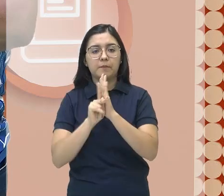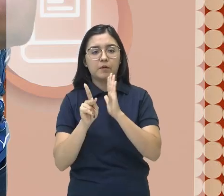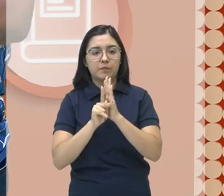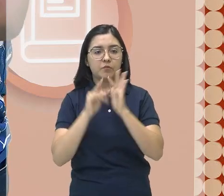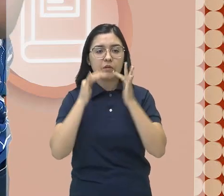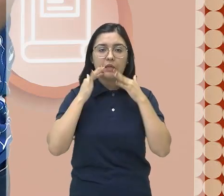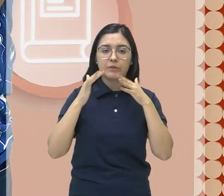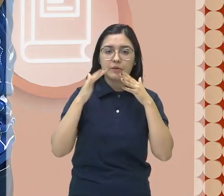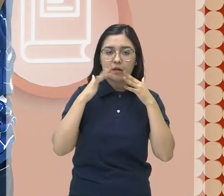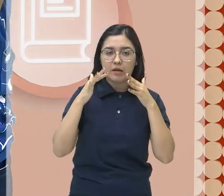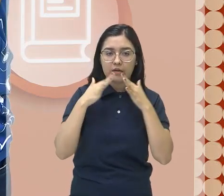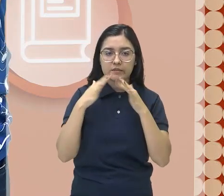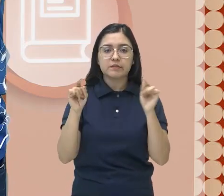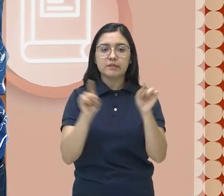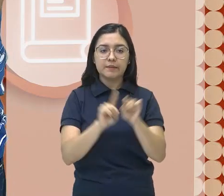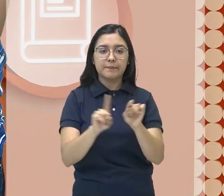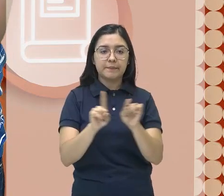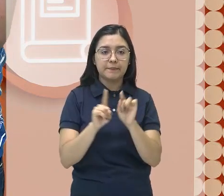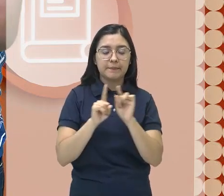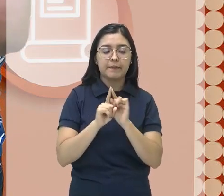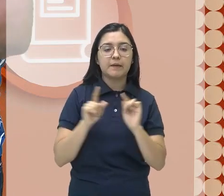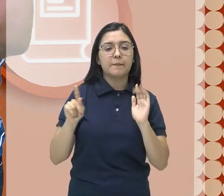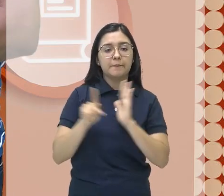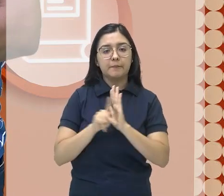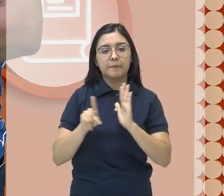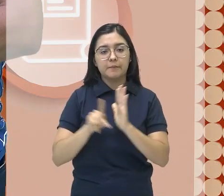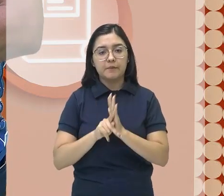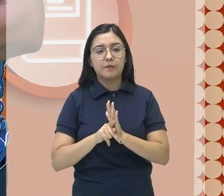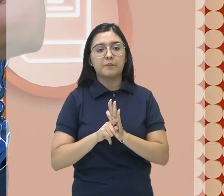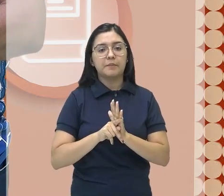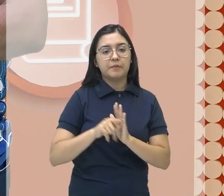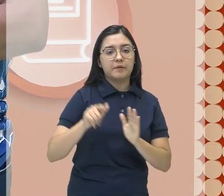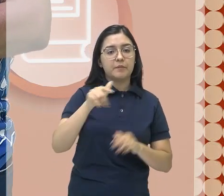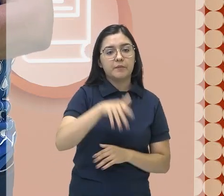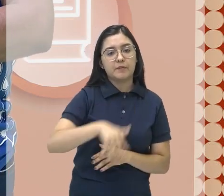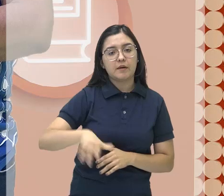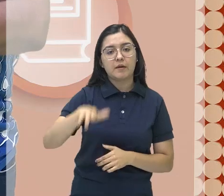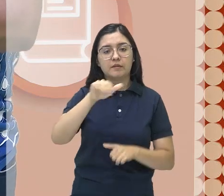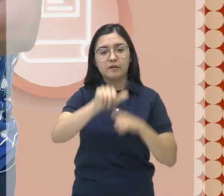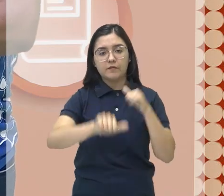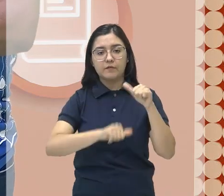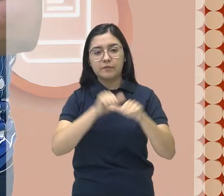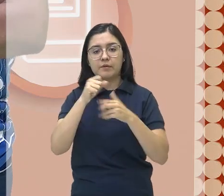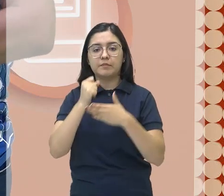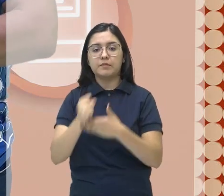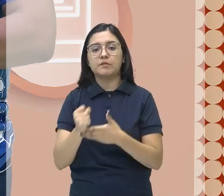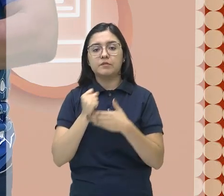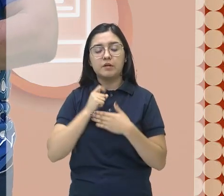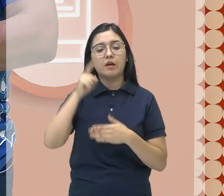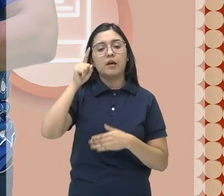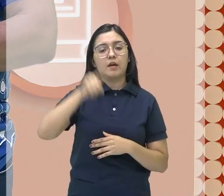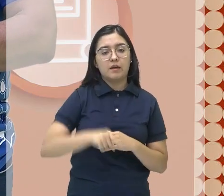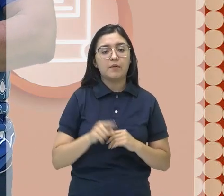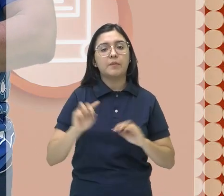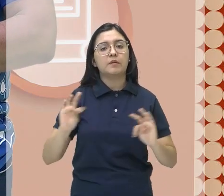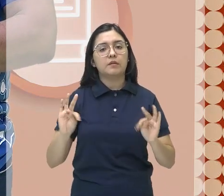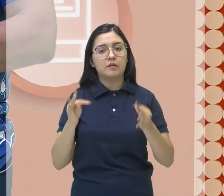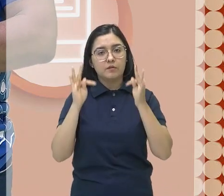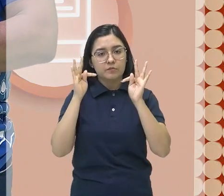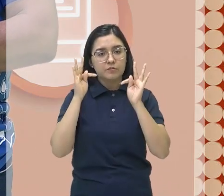naturais, e a própria transformação do ambiente ao seu favor, né, é considerado como um movimento